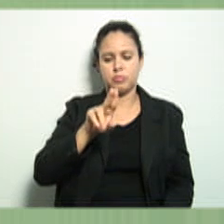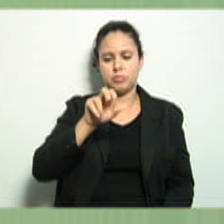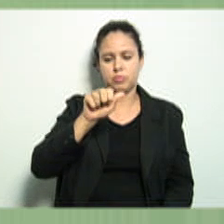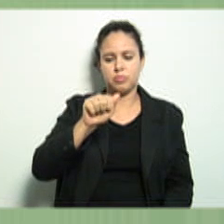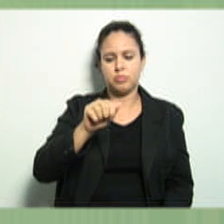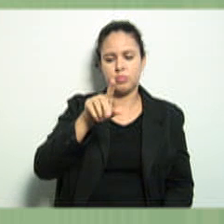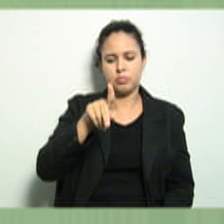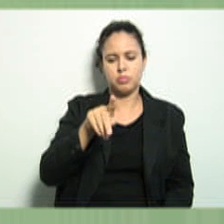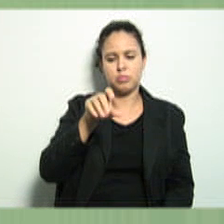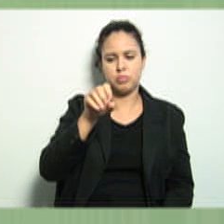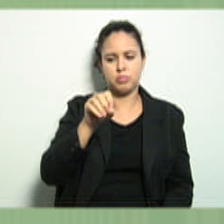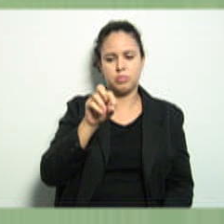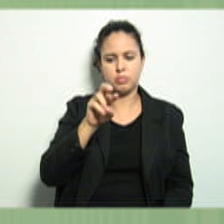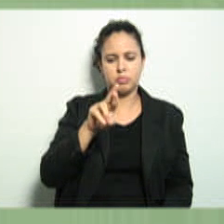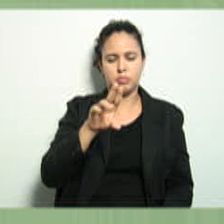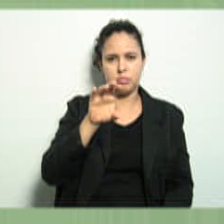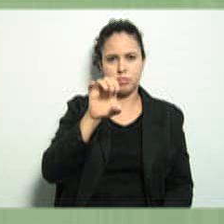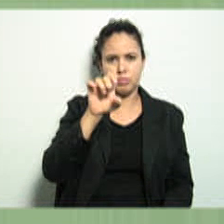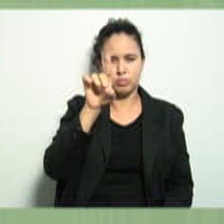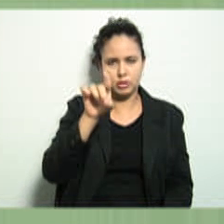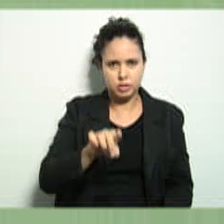1943.